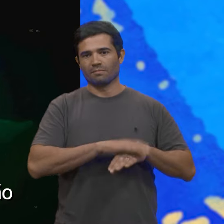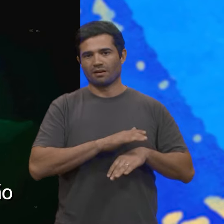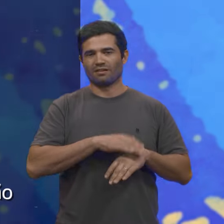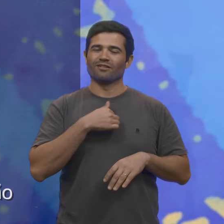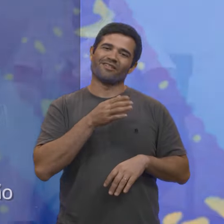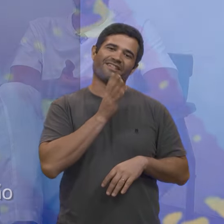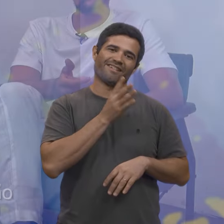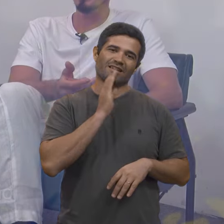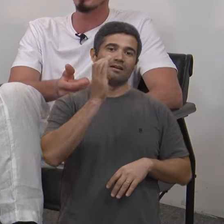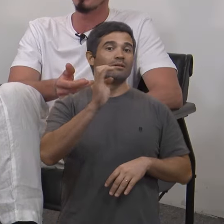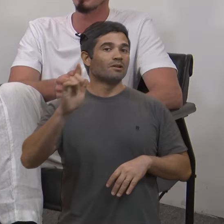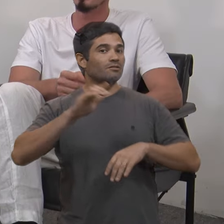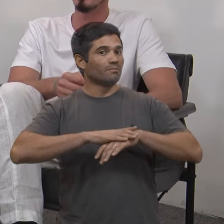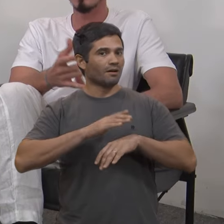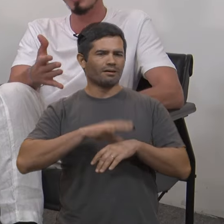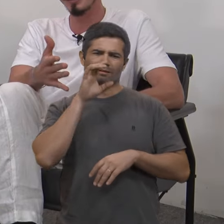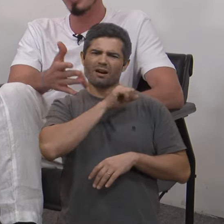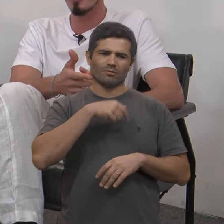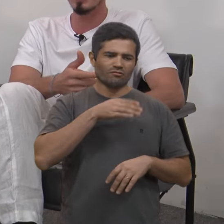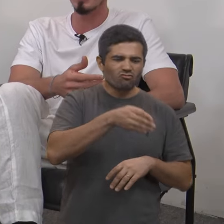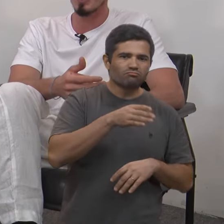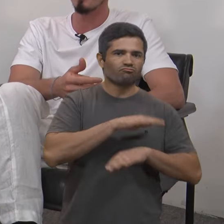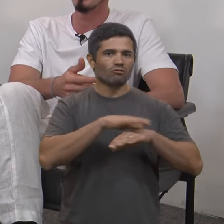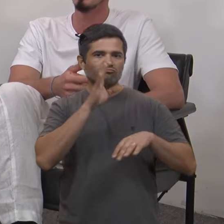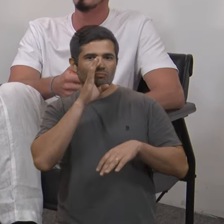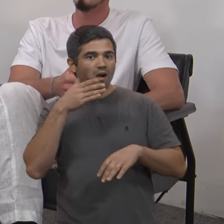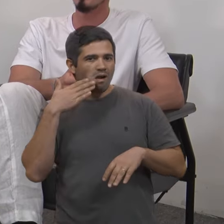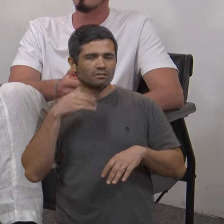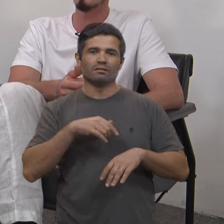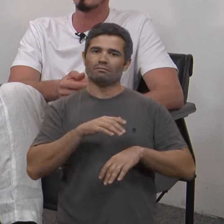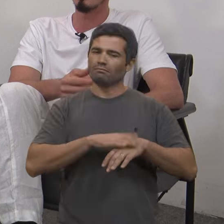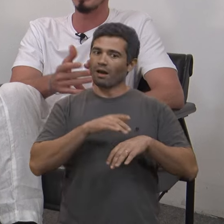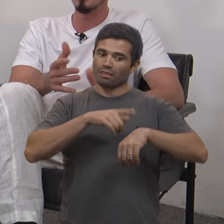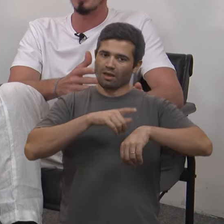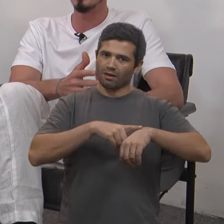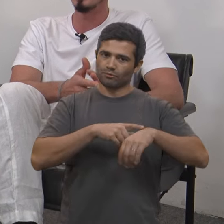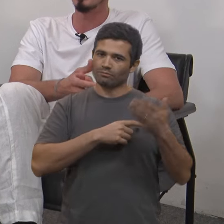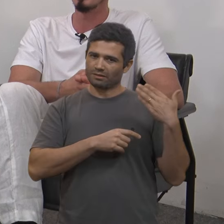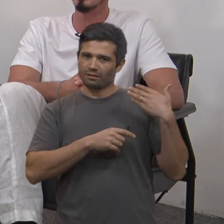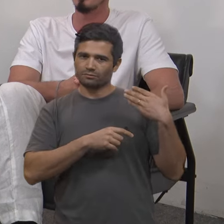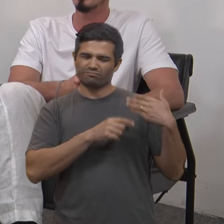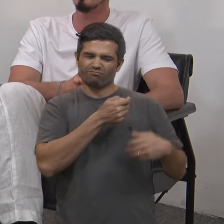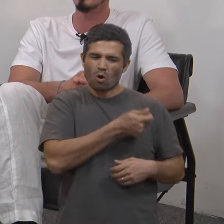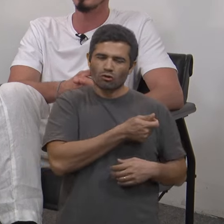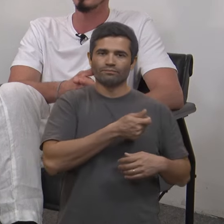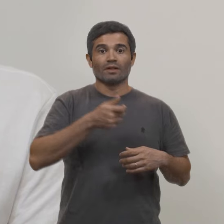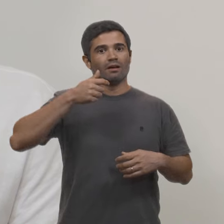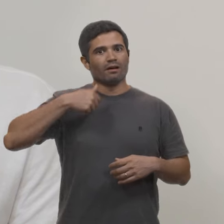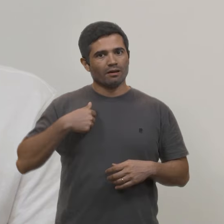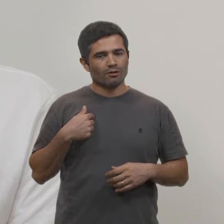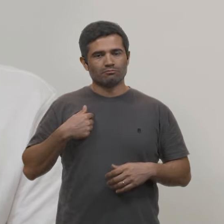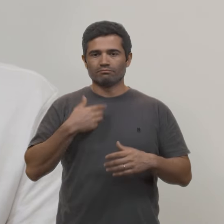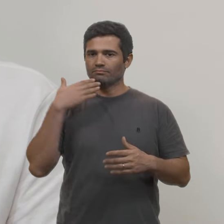muito, assim, e estou animado para conhecer mais Campo Grande, porque embora seja uma passagem rápida, pelo menos é um pouquinho mais do que eu tive da outra vez, né?